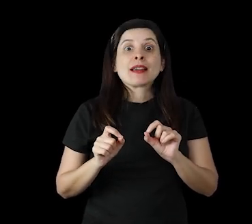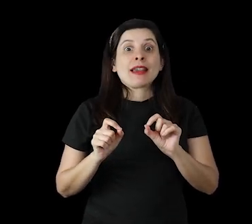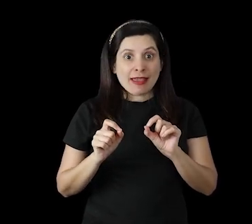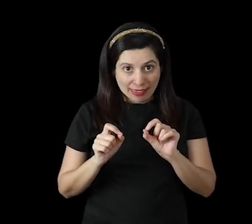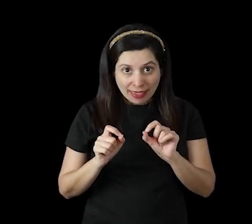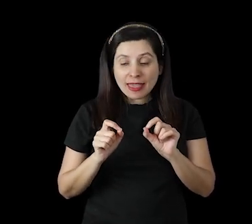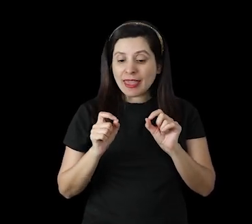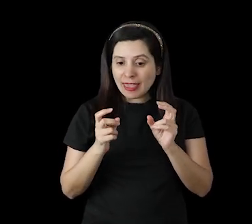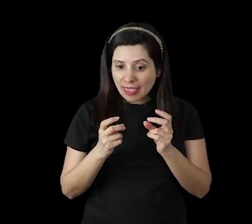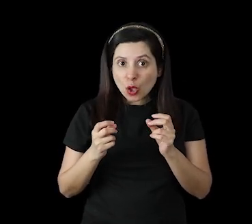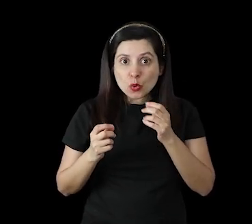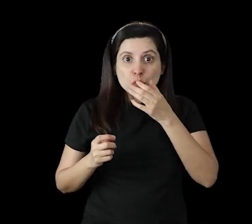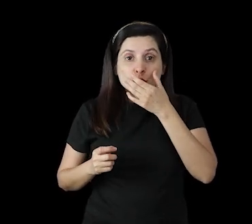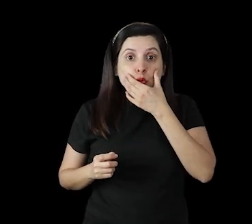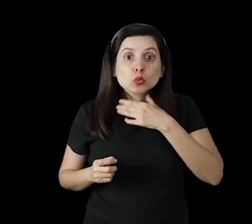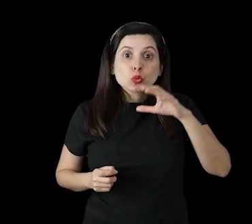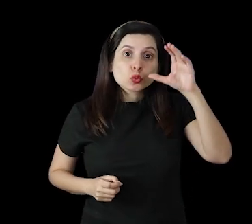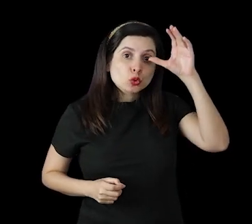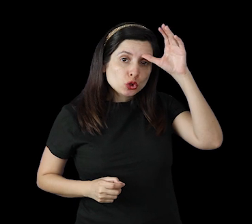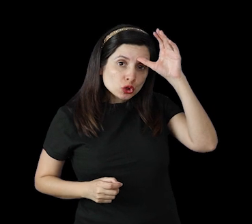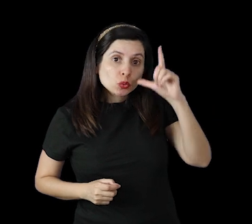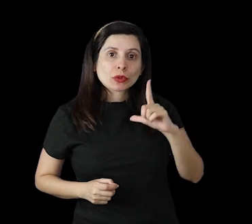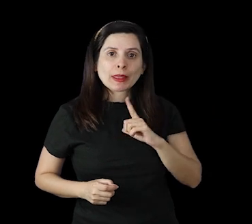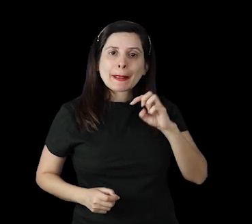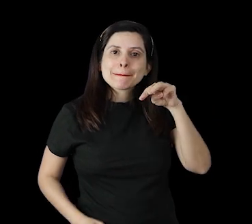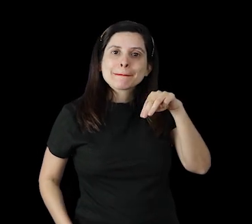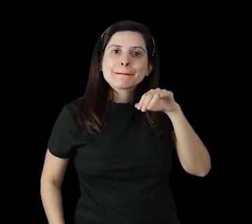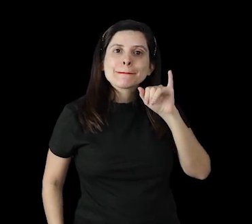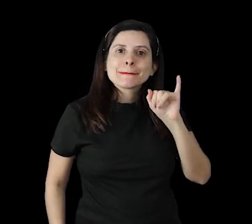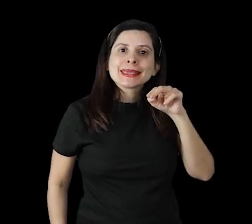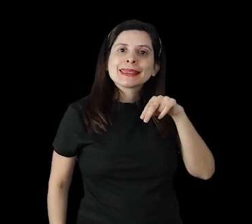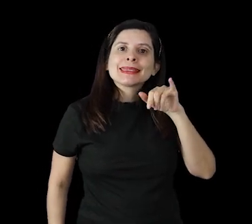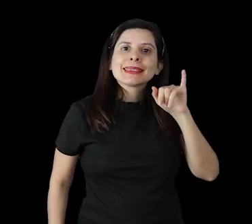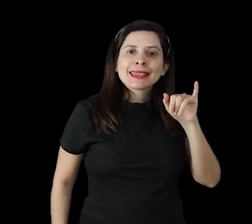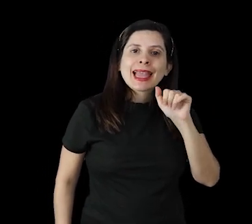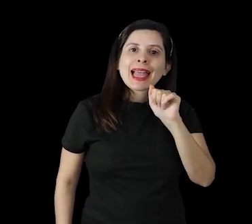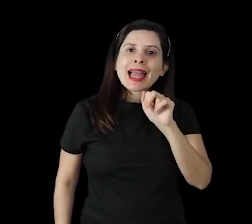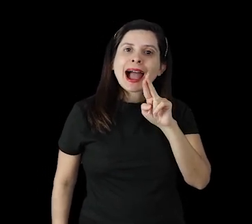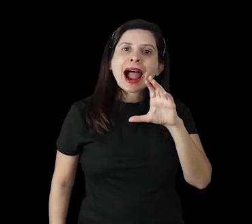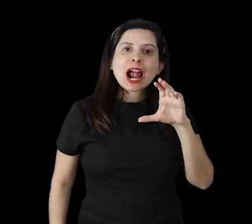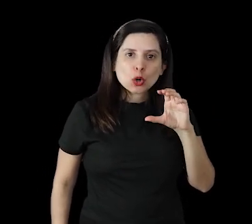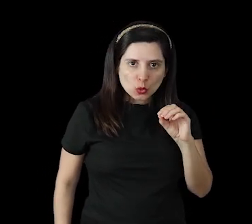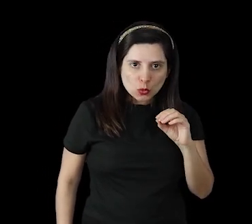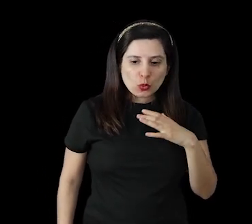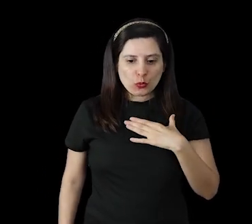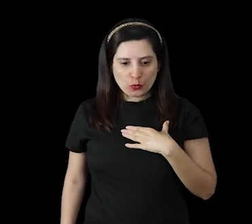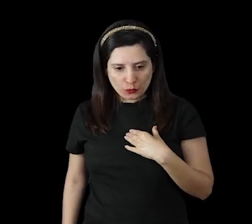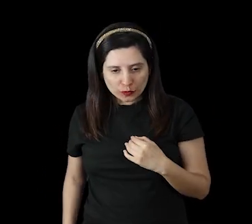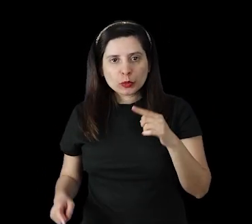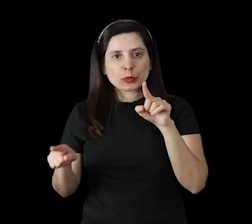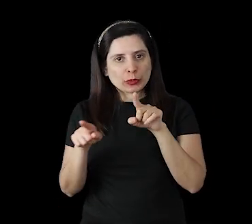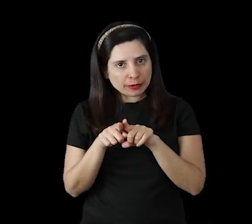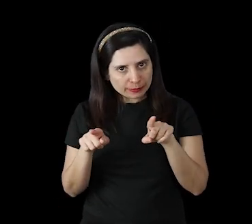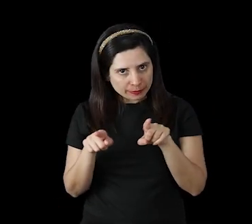que o tio tem um mini arco na história, o filho também tem um mini